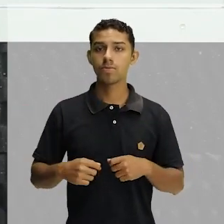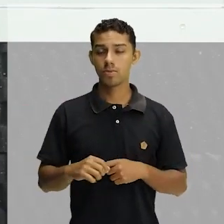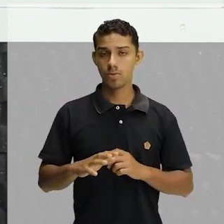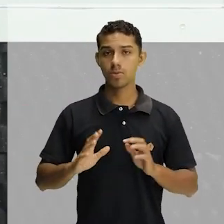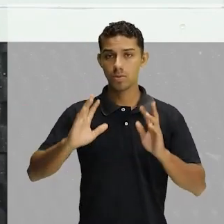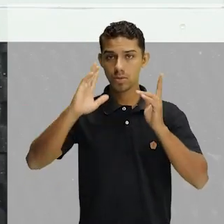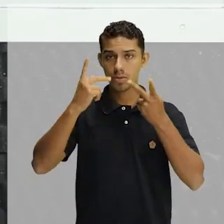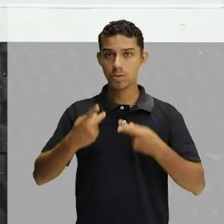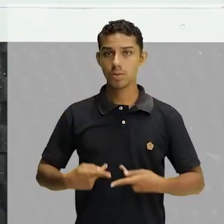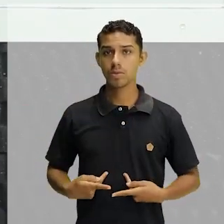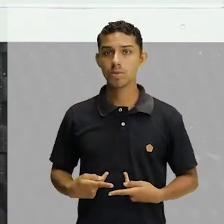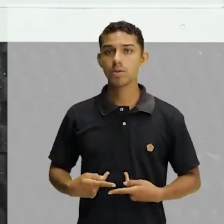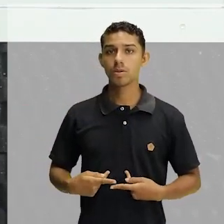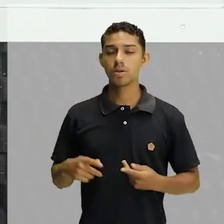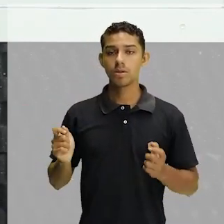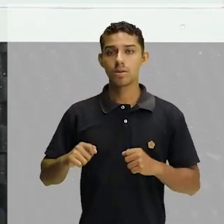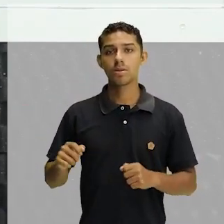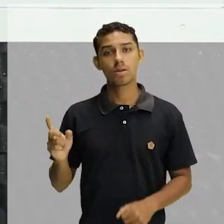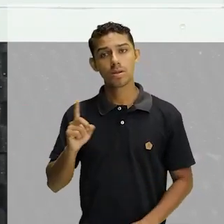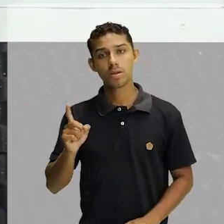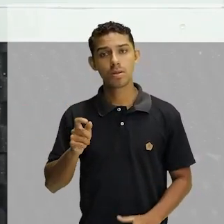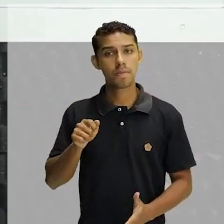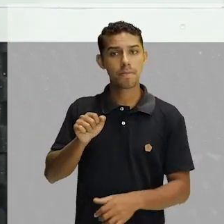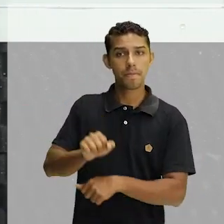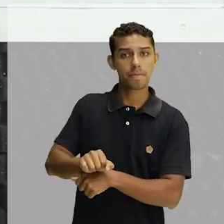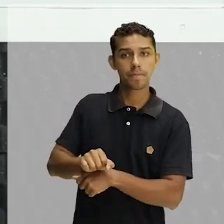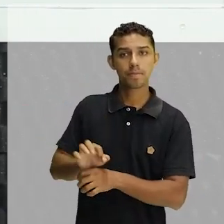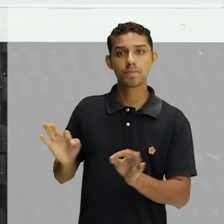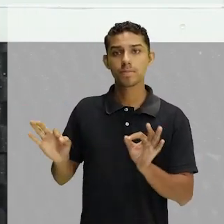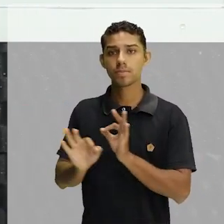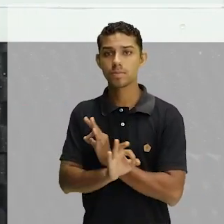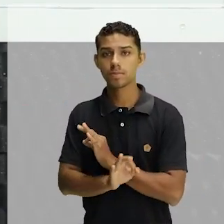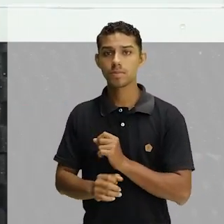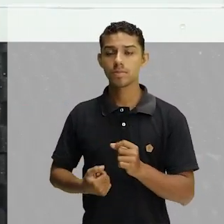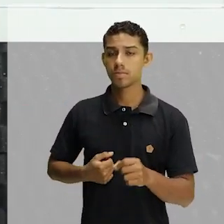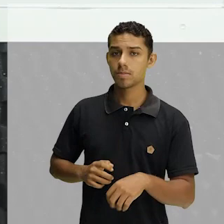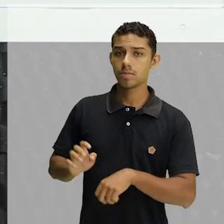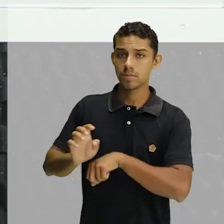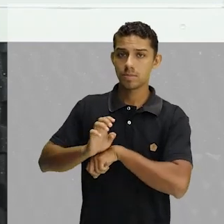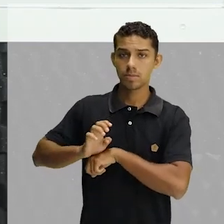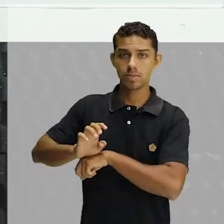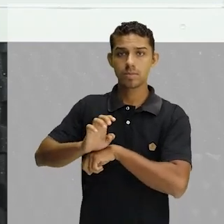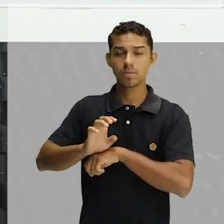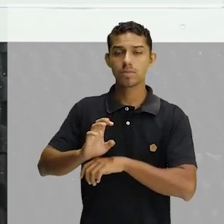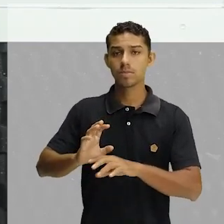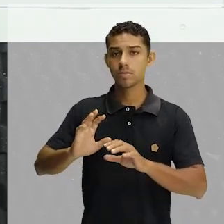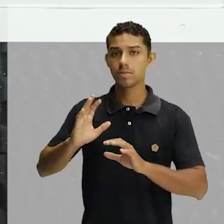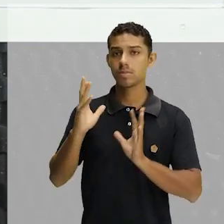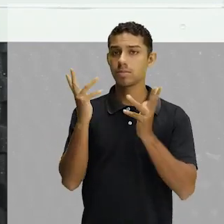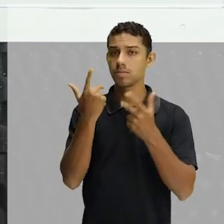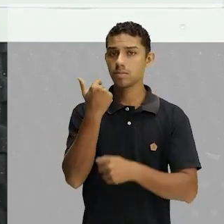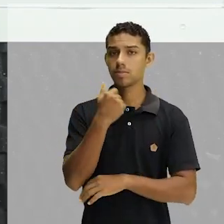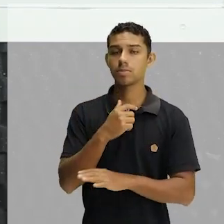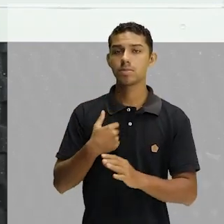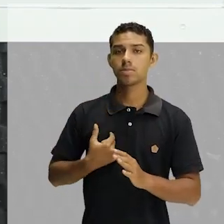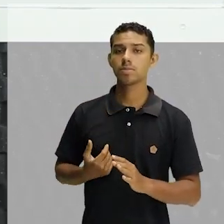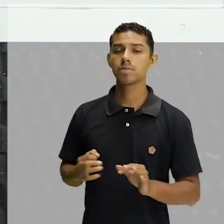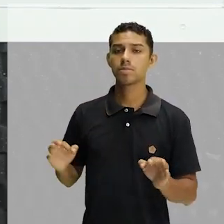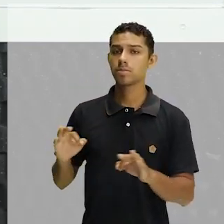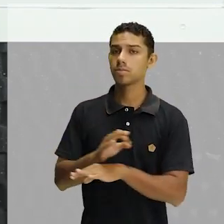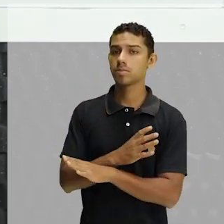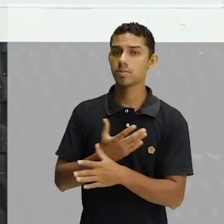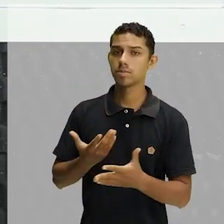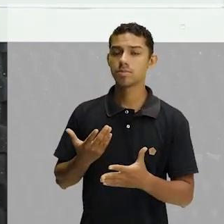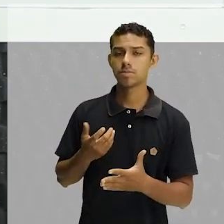seres humanos, se não fossem barrados no estado de natureza, eles se levariam à autodestruição.